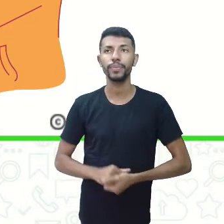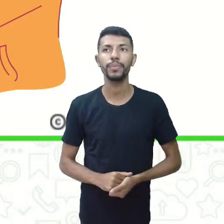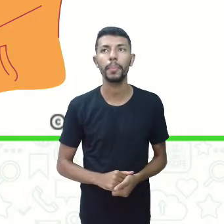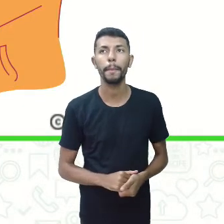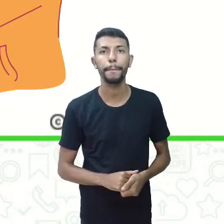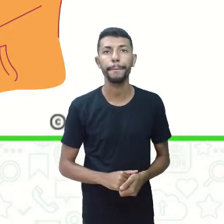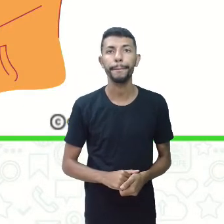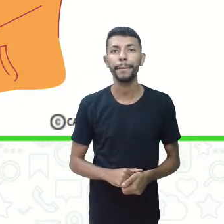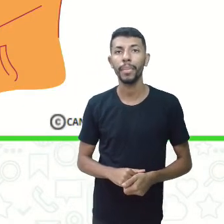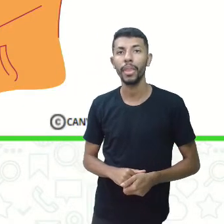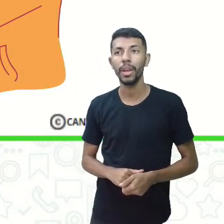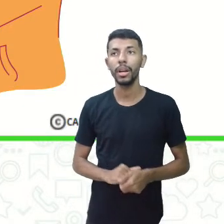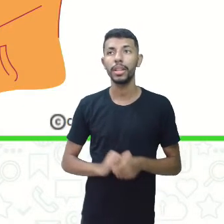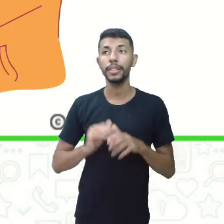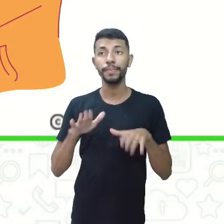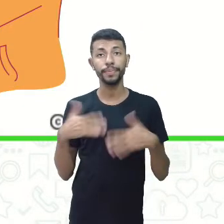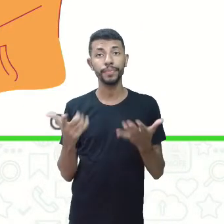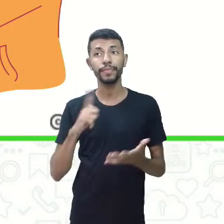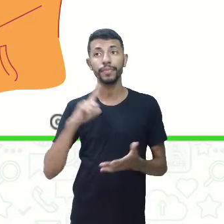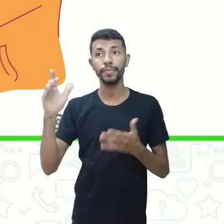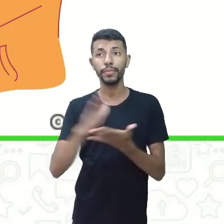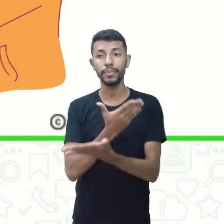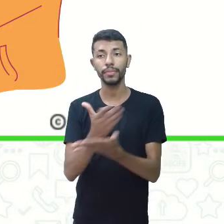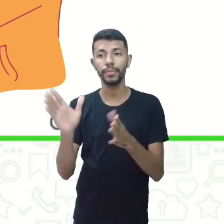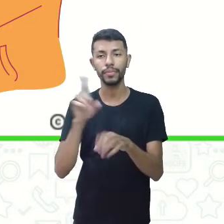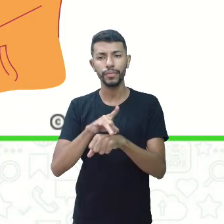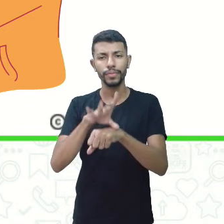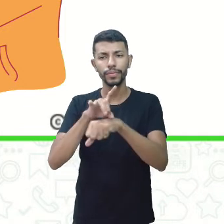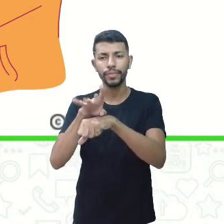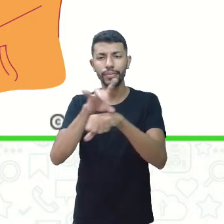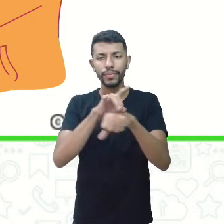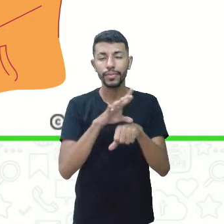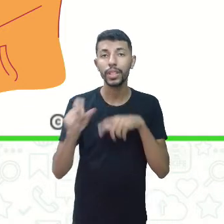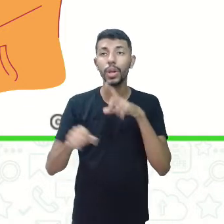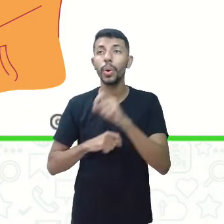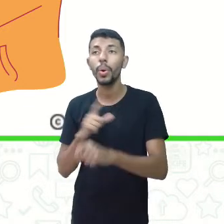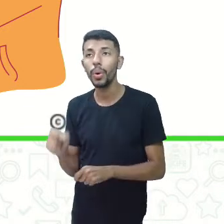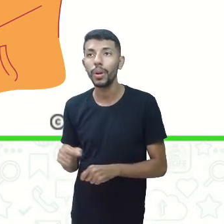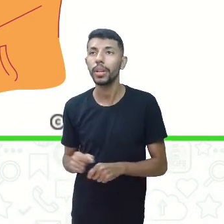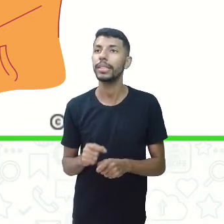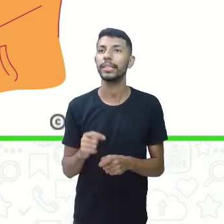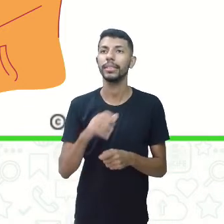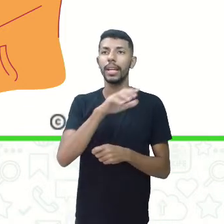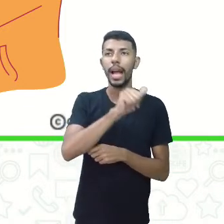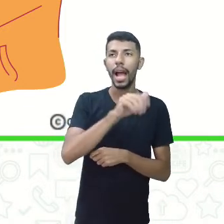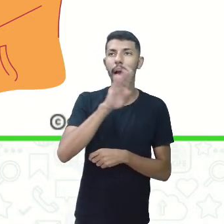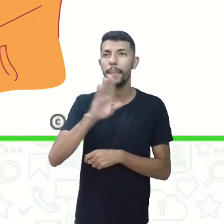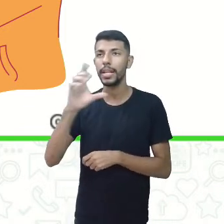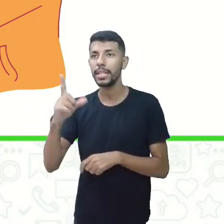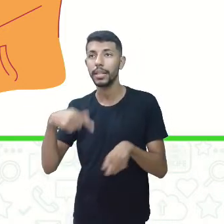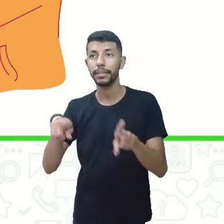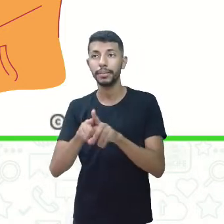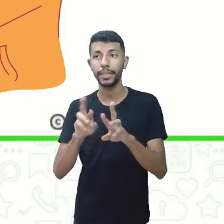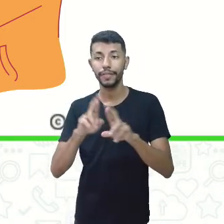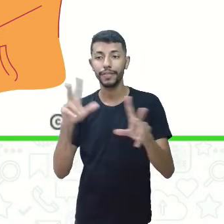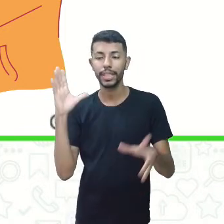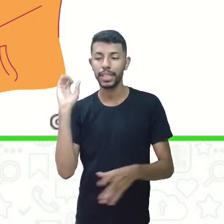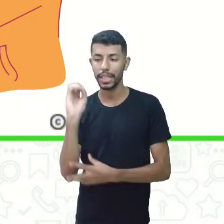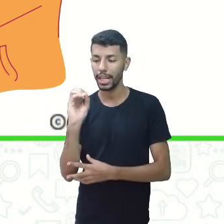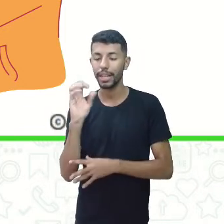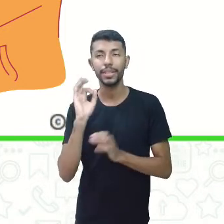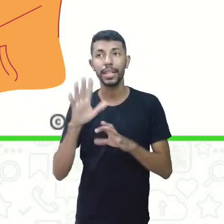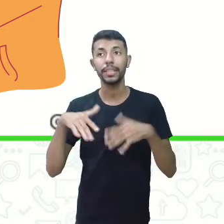E aí, eu deixei umas diquinhas aí, né, de A, B e C, né, nas diferenças de zero. Ele, a partir do momento que ele tem